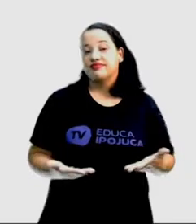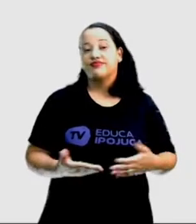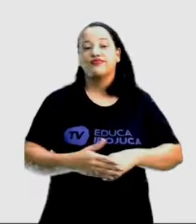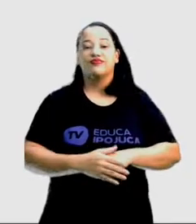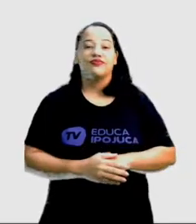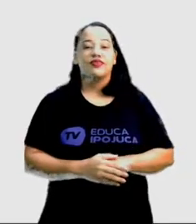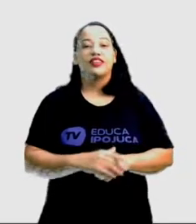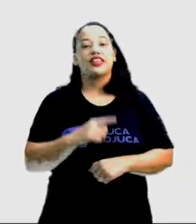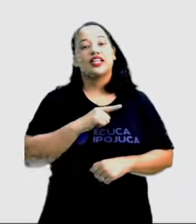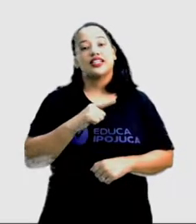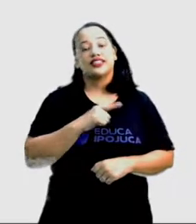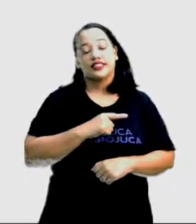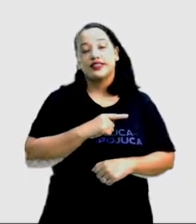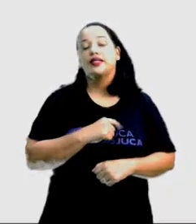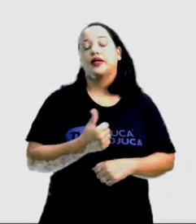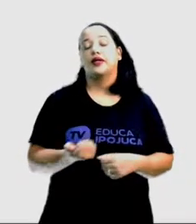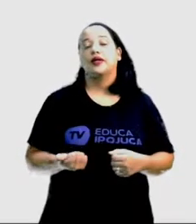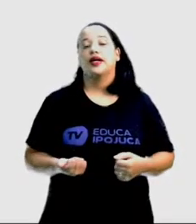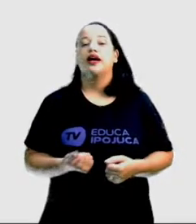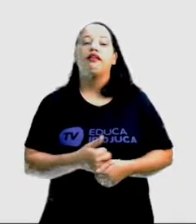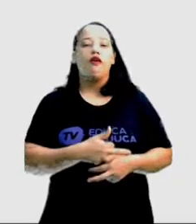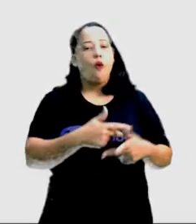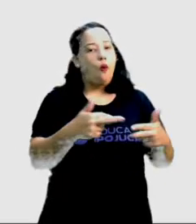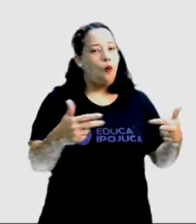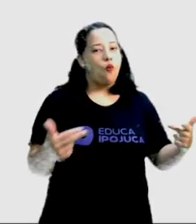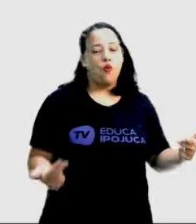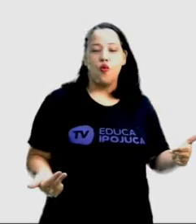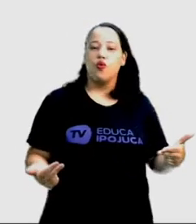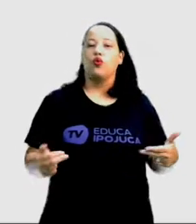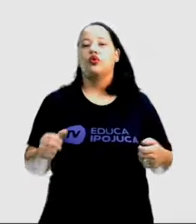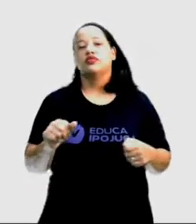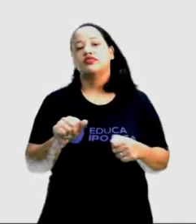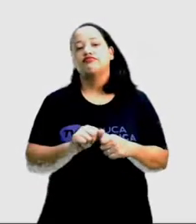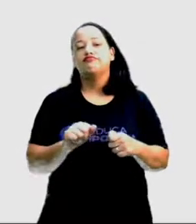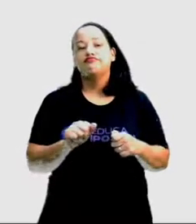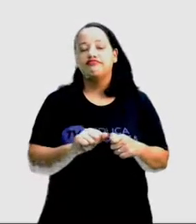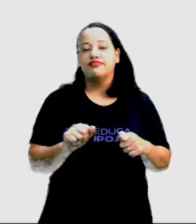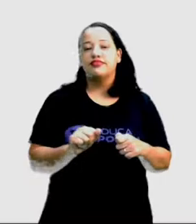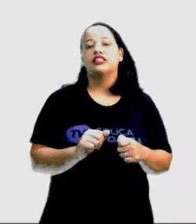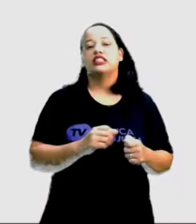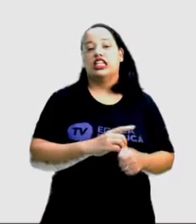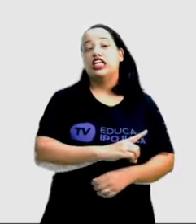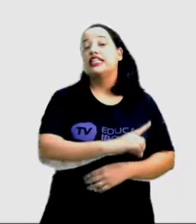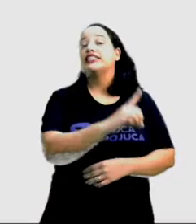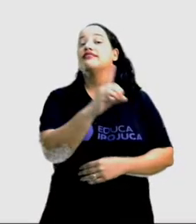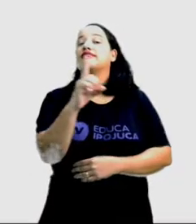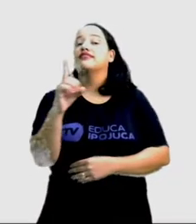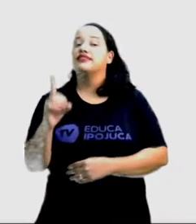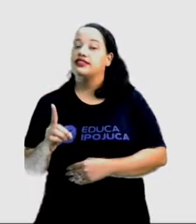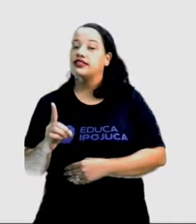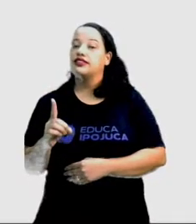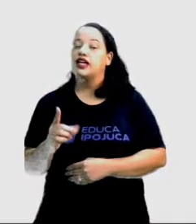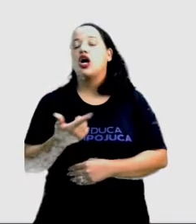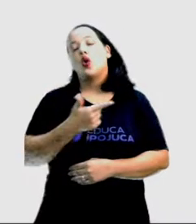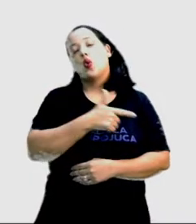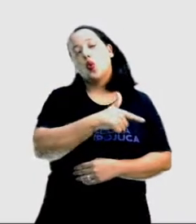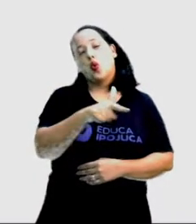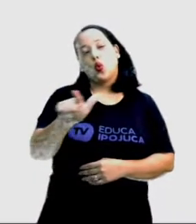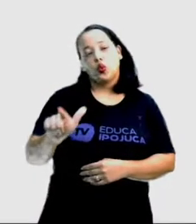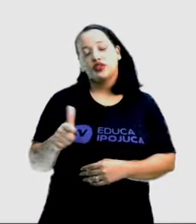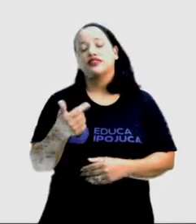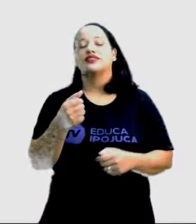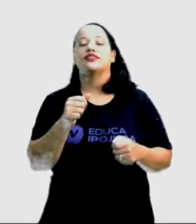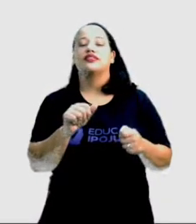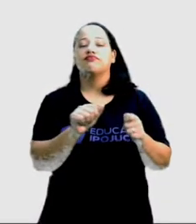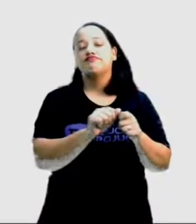Então, existem atividades que são predominantes, realizadas durante o dia e outras à noite.